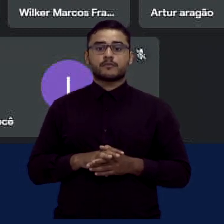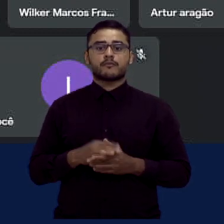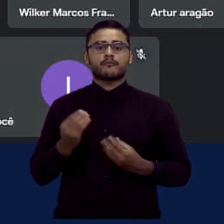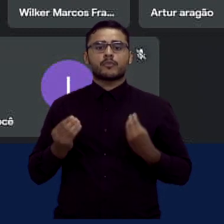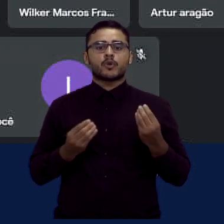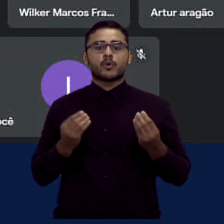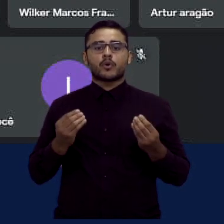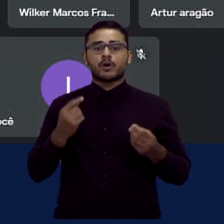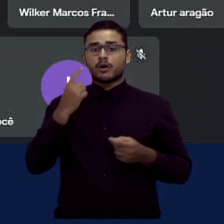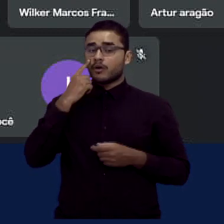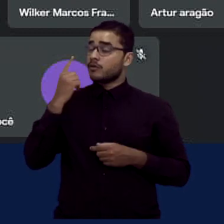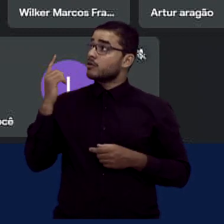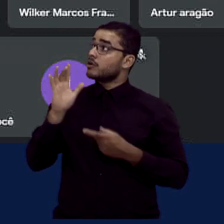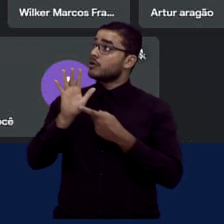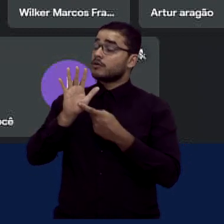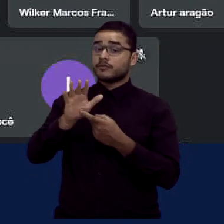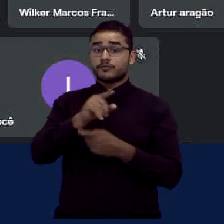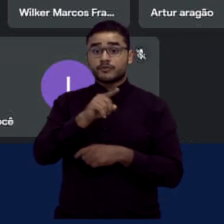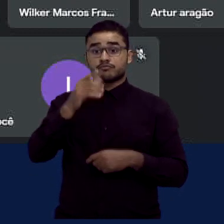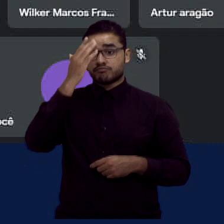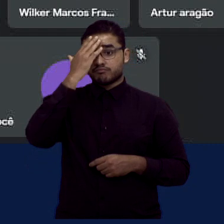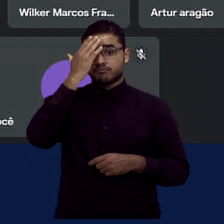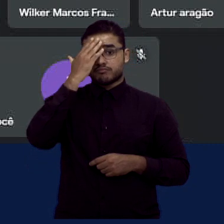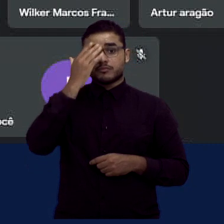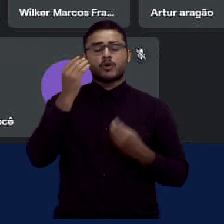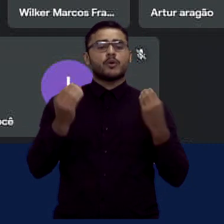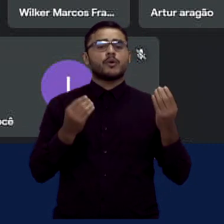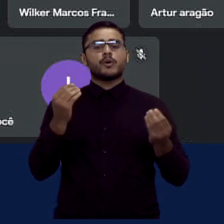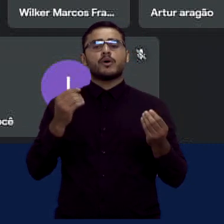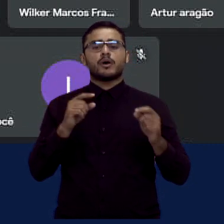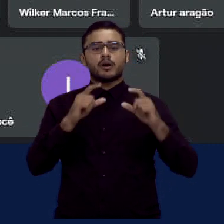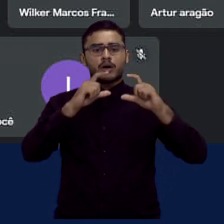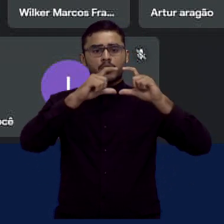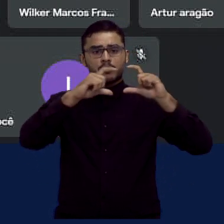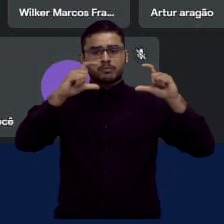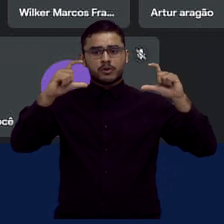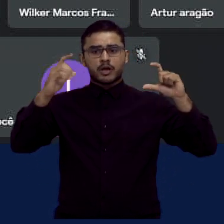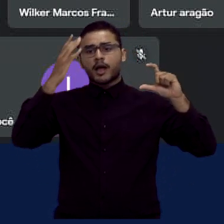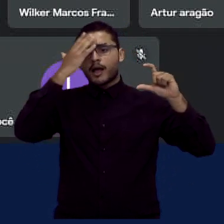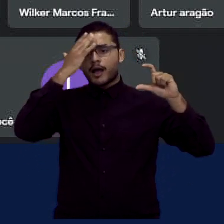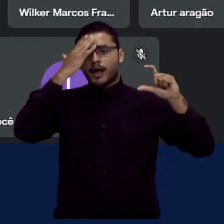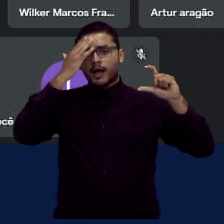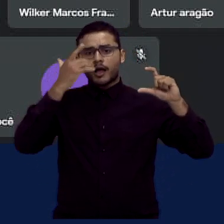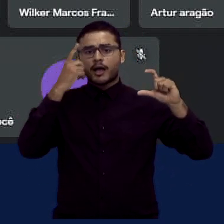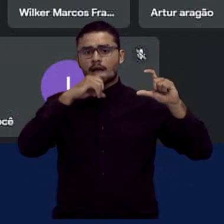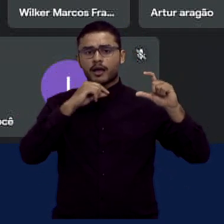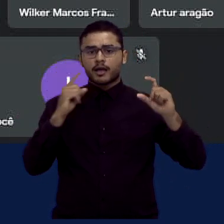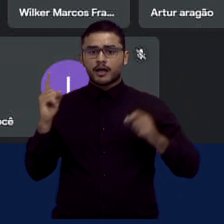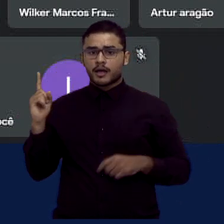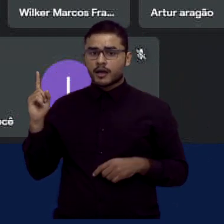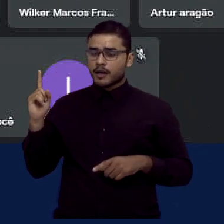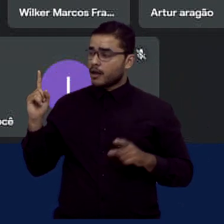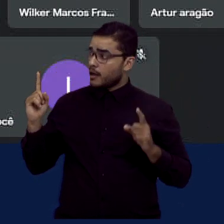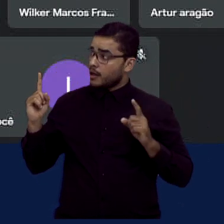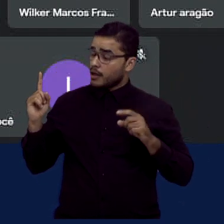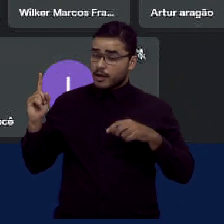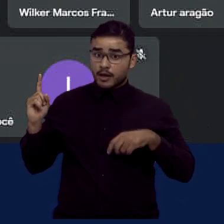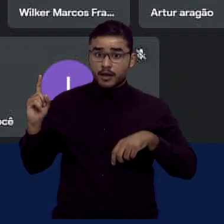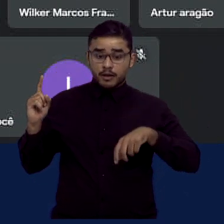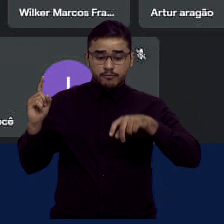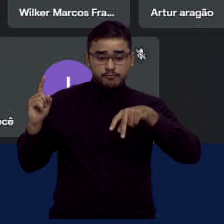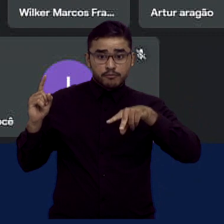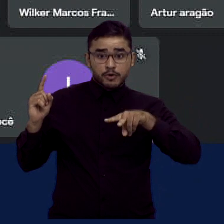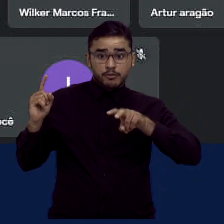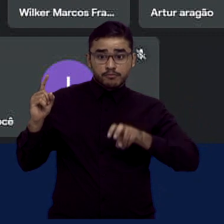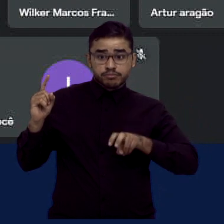que essa vinda, essa chegada e percepção dessa menina que está chegando, que está em pé, tomou um